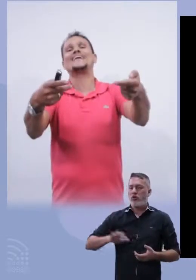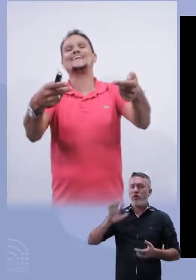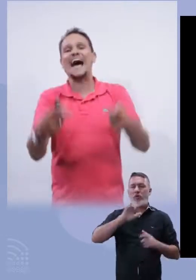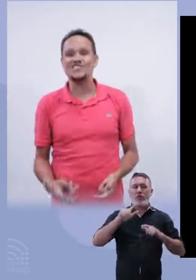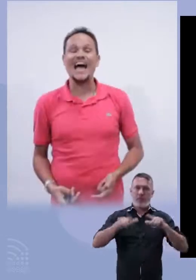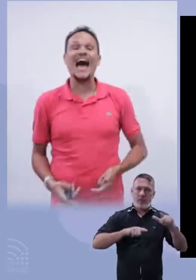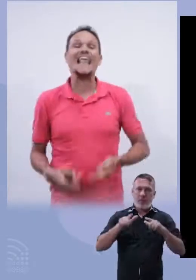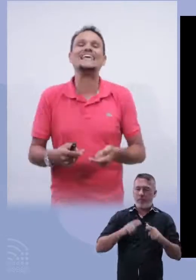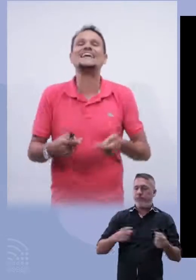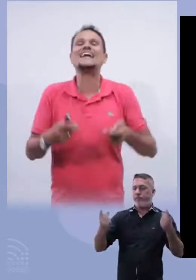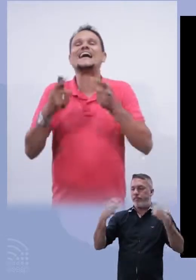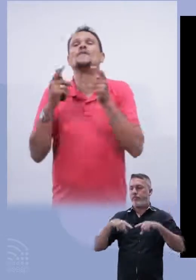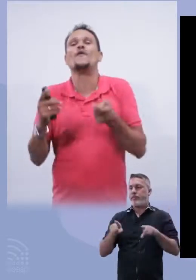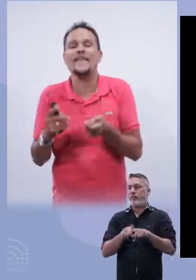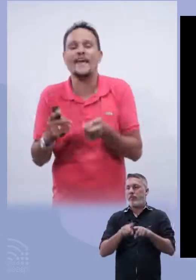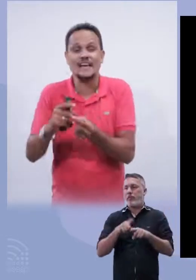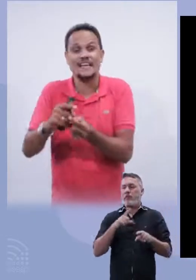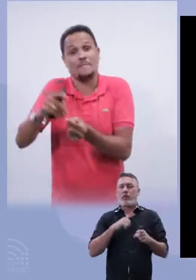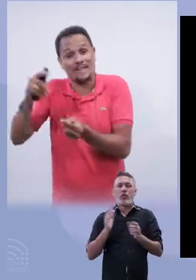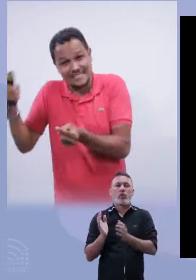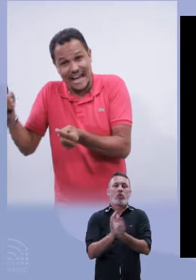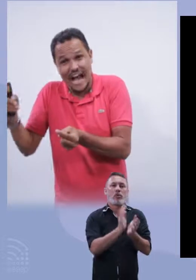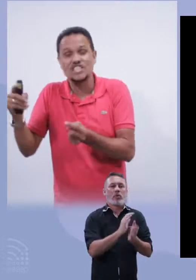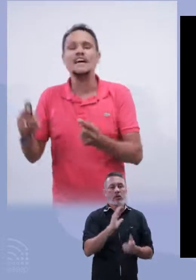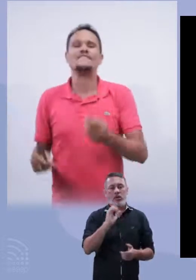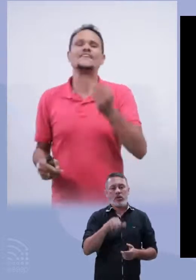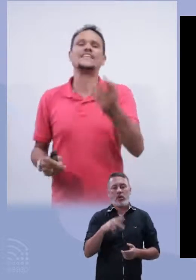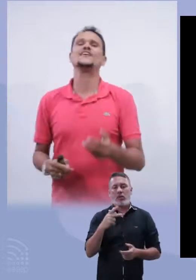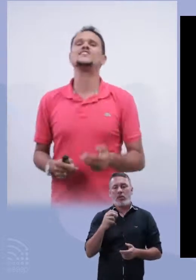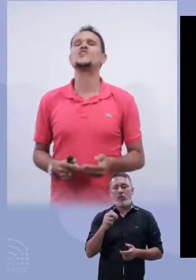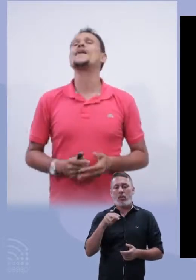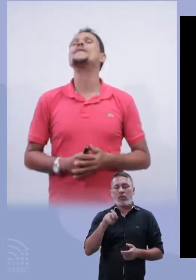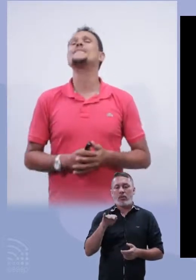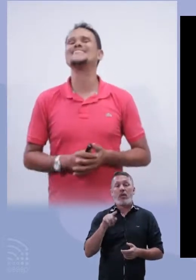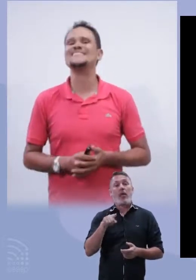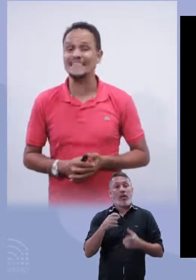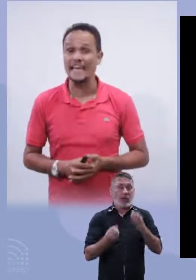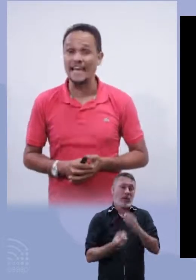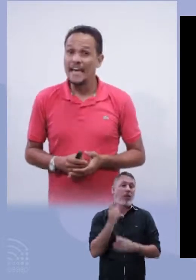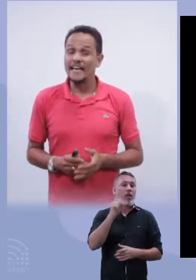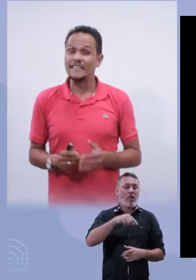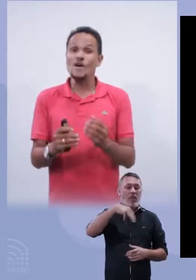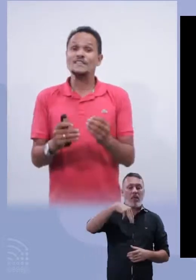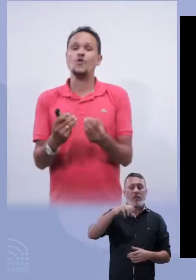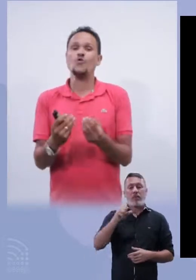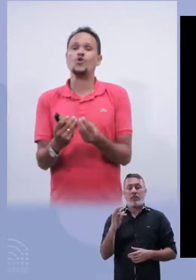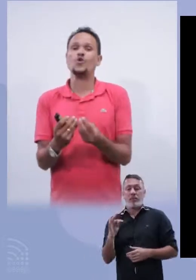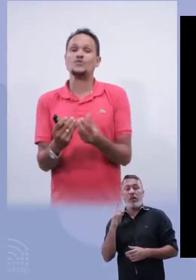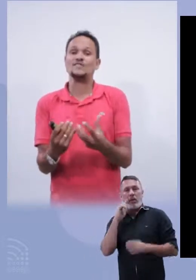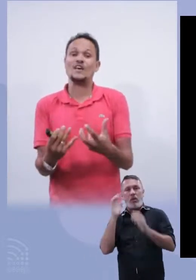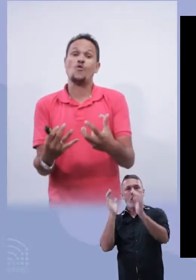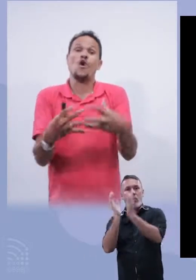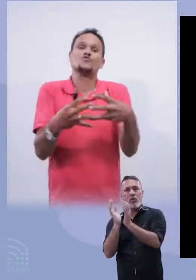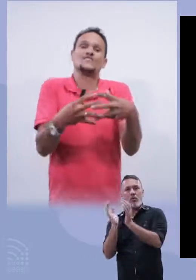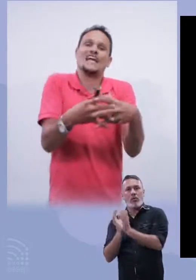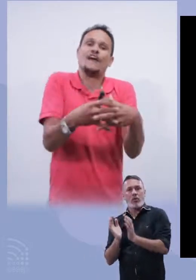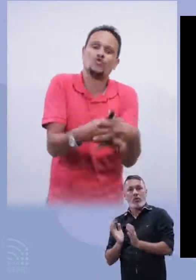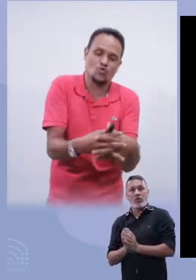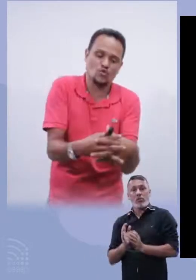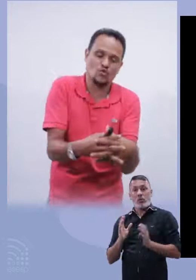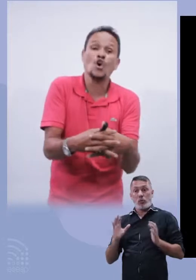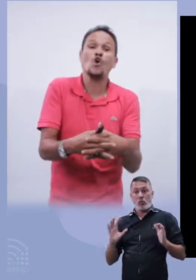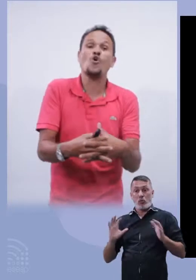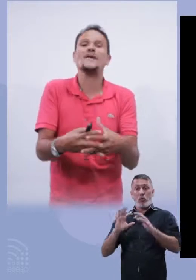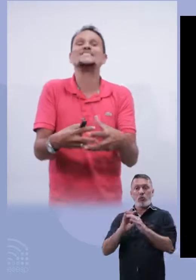vai para a ilegalidade a Liga Camponesa, que mais tarde vai dar origem ao MST. Então, são grupos que, quando